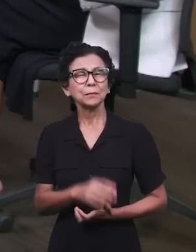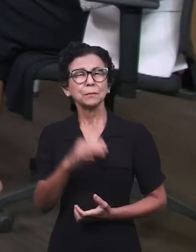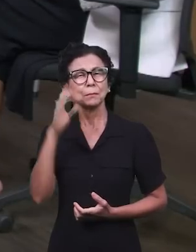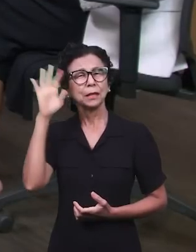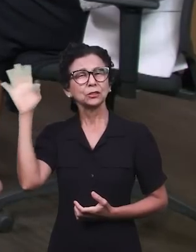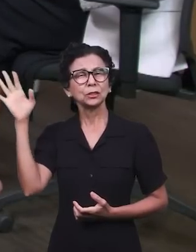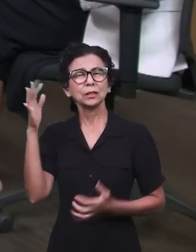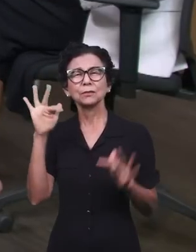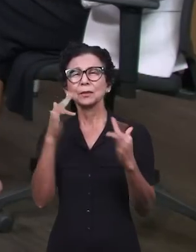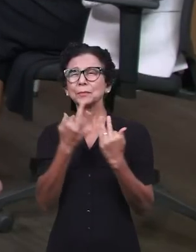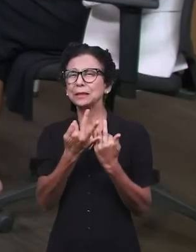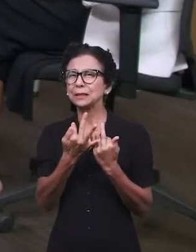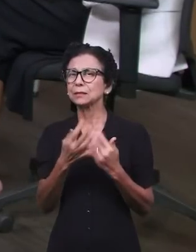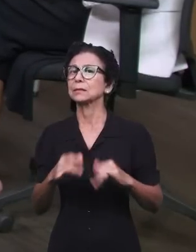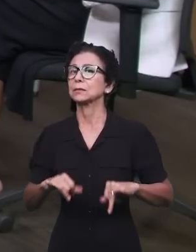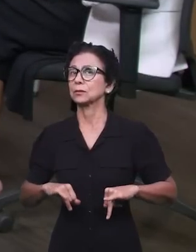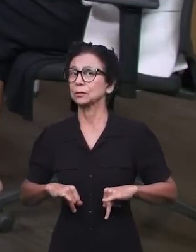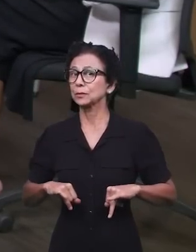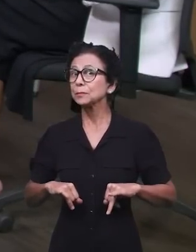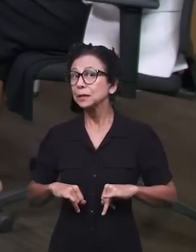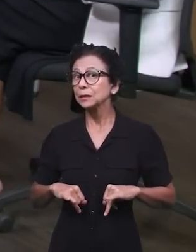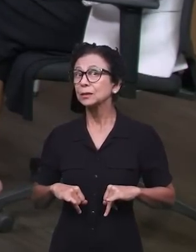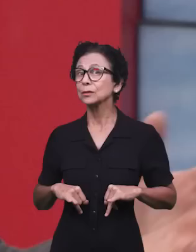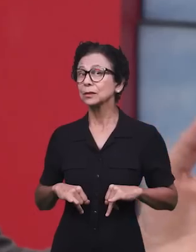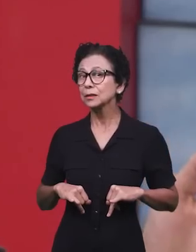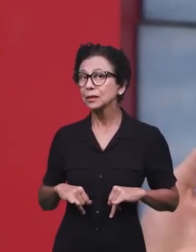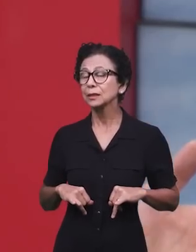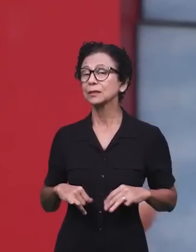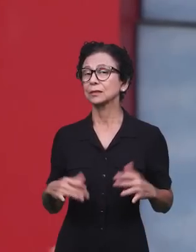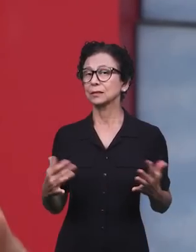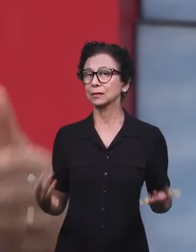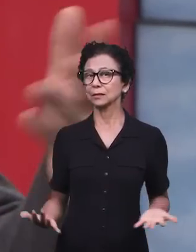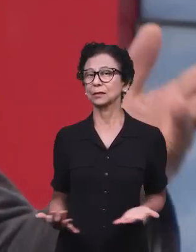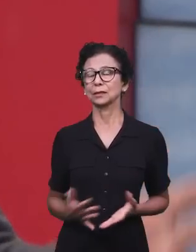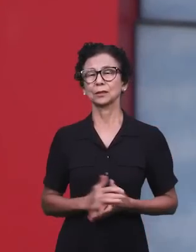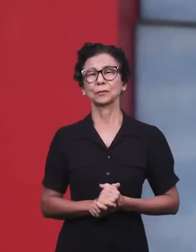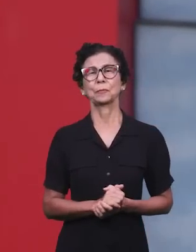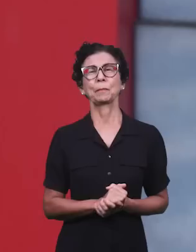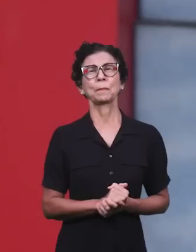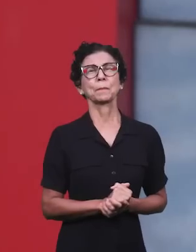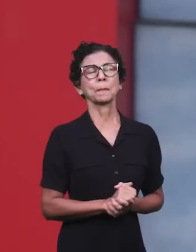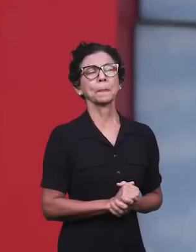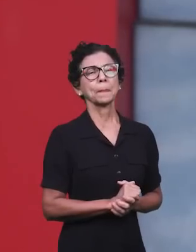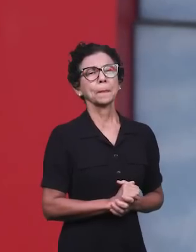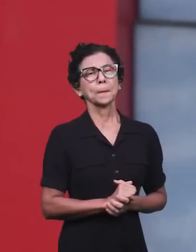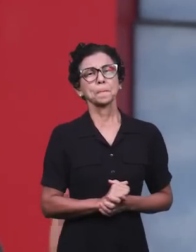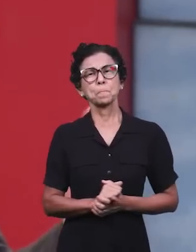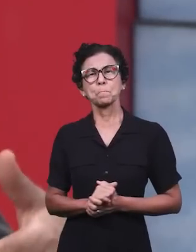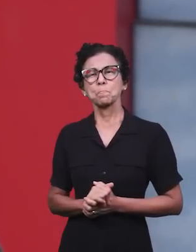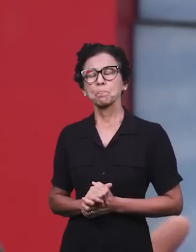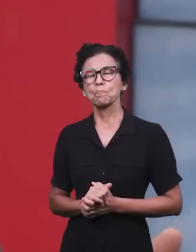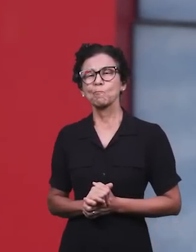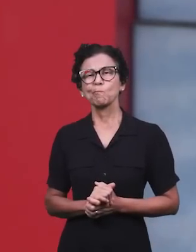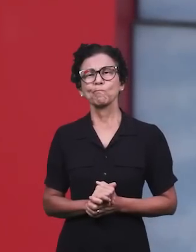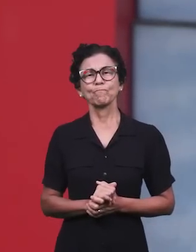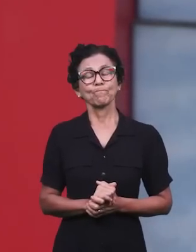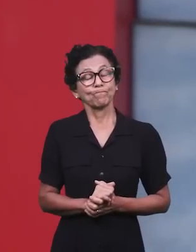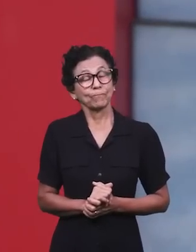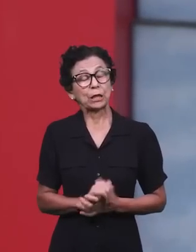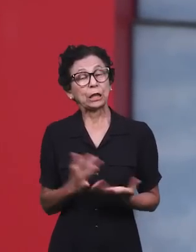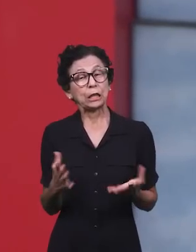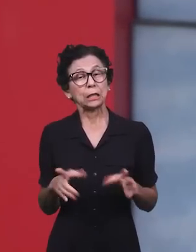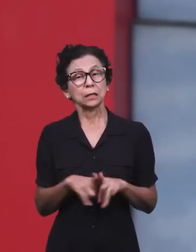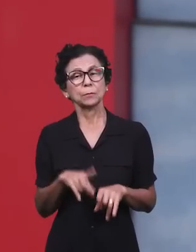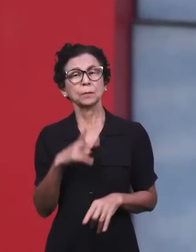terrível. Então nós vemos hoje nossos irmãos, não só nossos irmãos, toda a população do estado lá, mas particularmente os